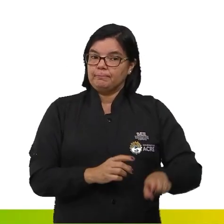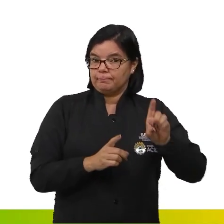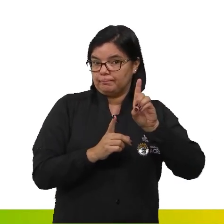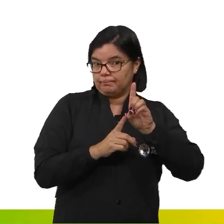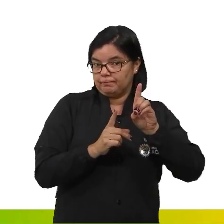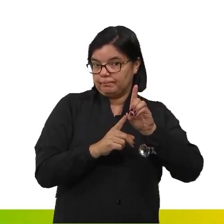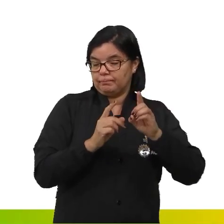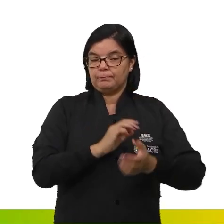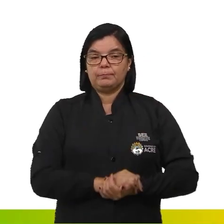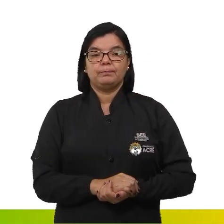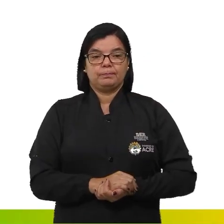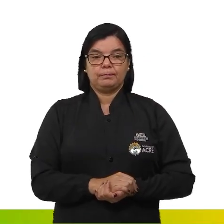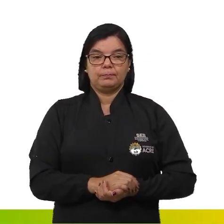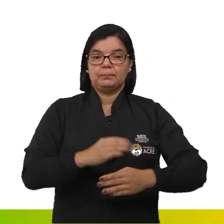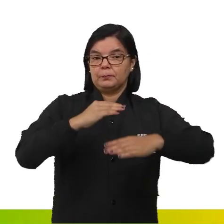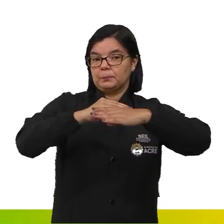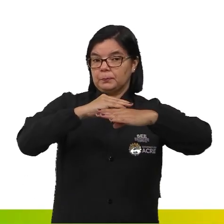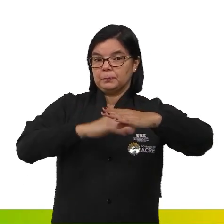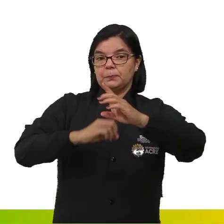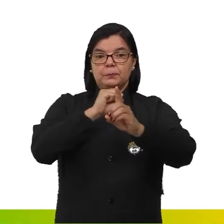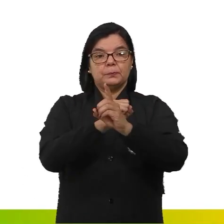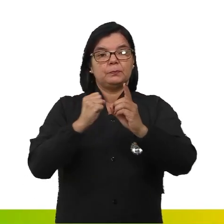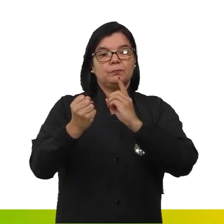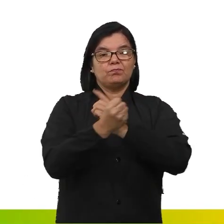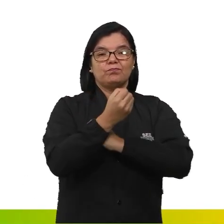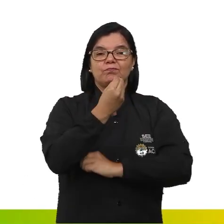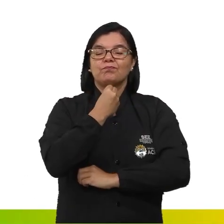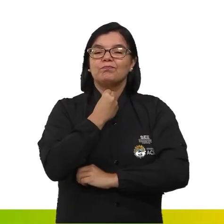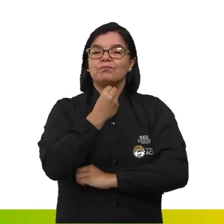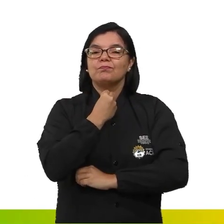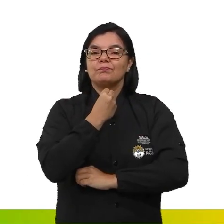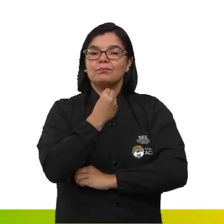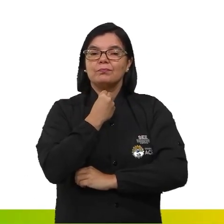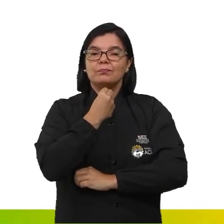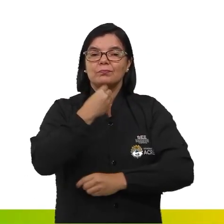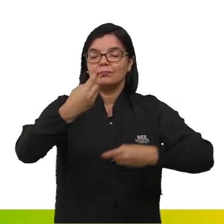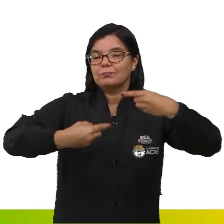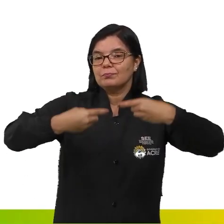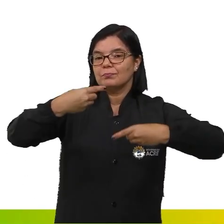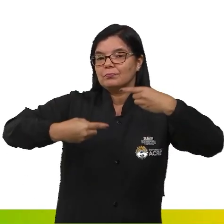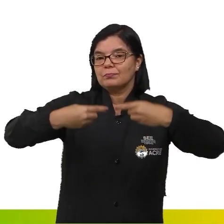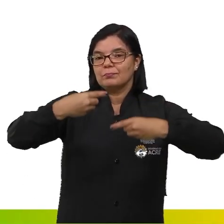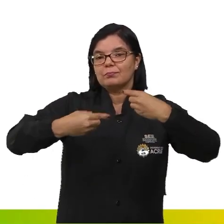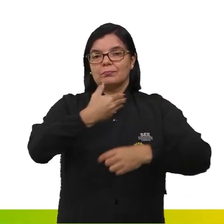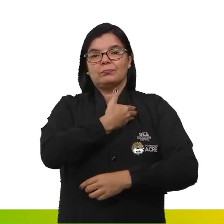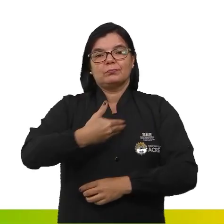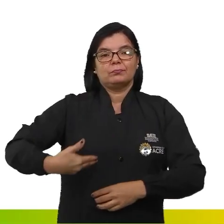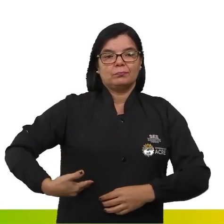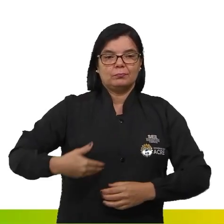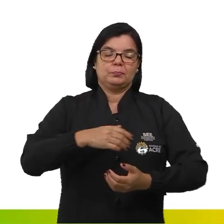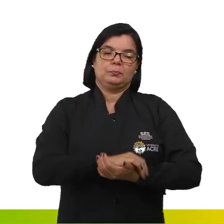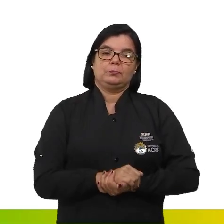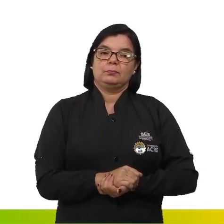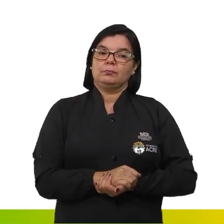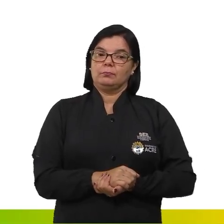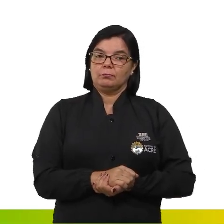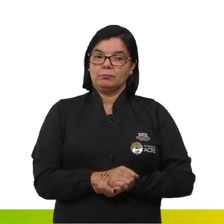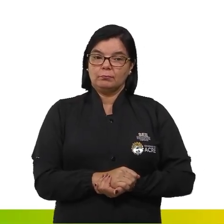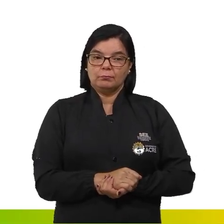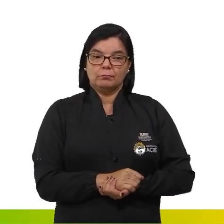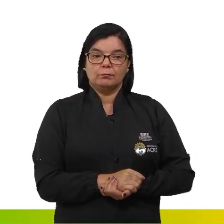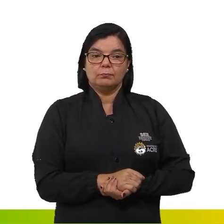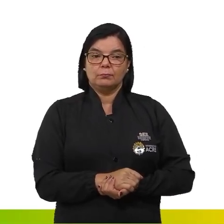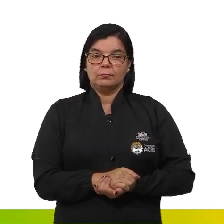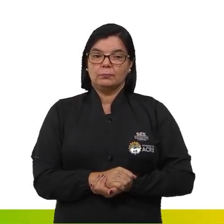da renda. Letra D, desigualdade social e enfraquecimento das políticas públicas.